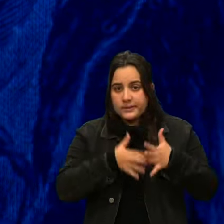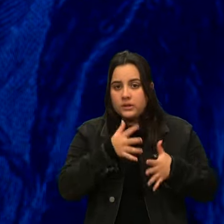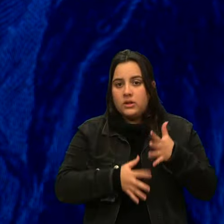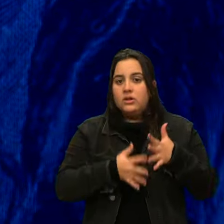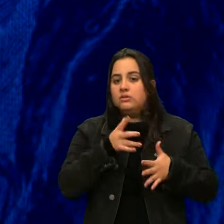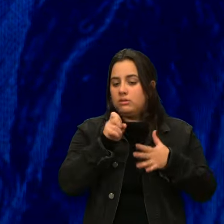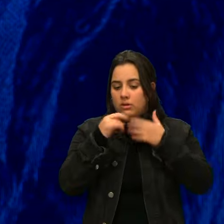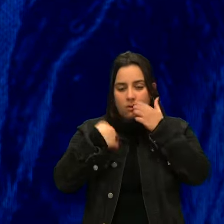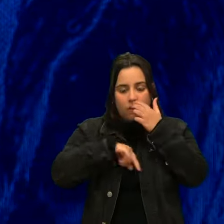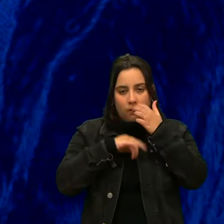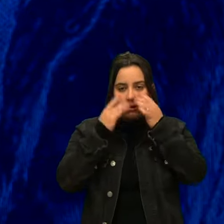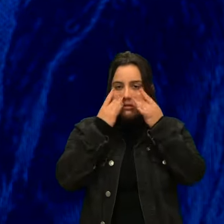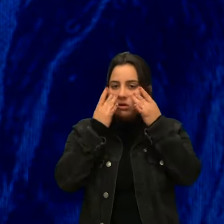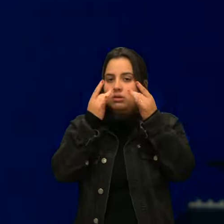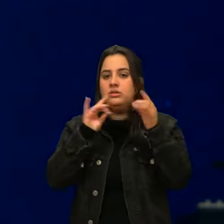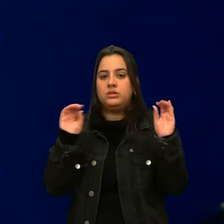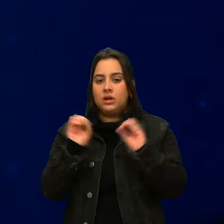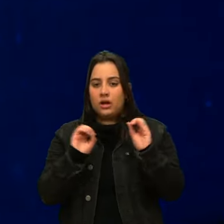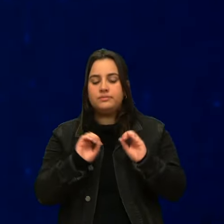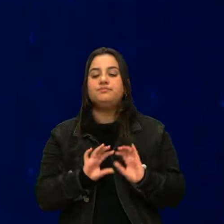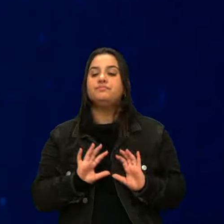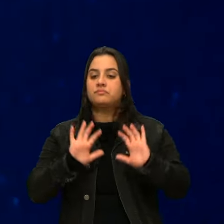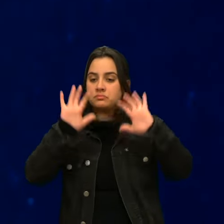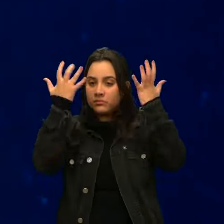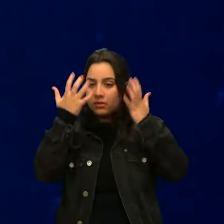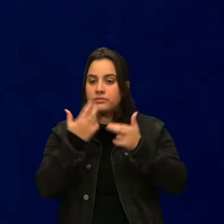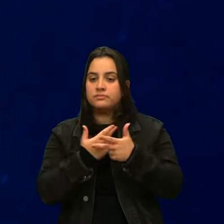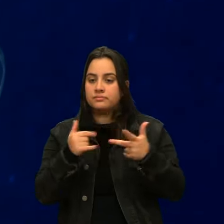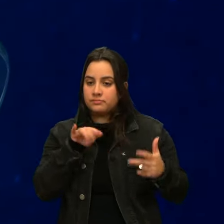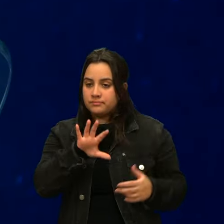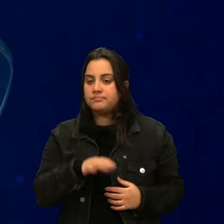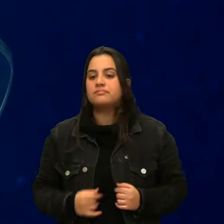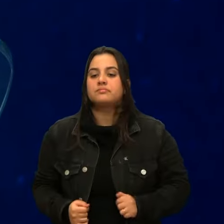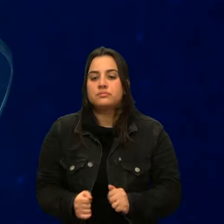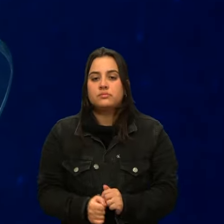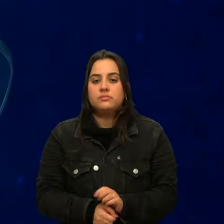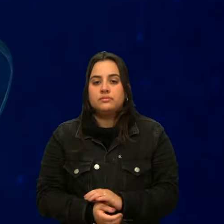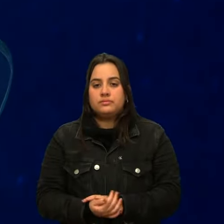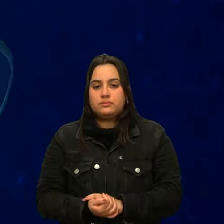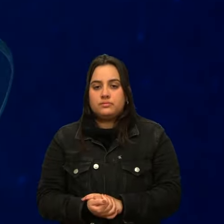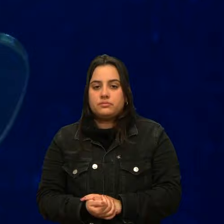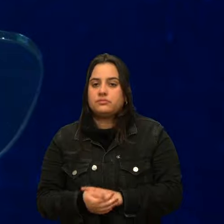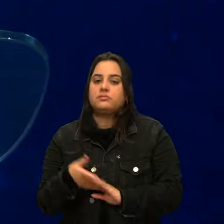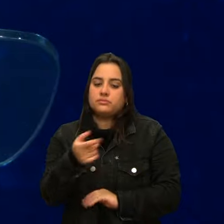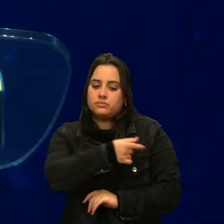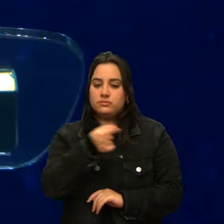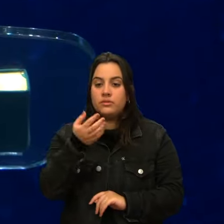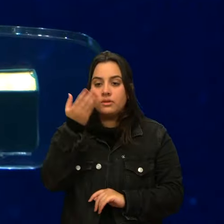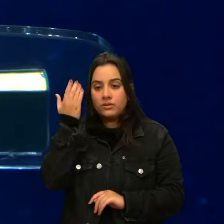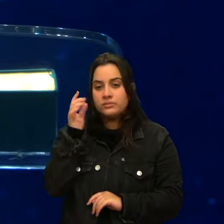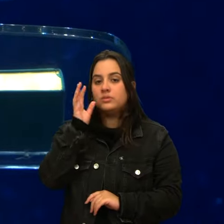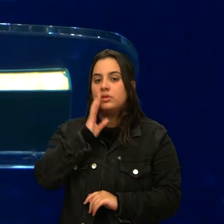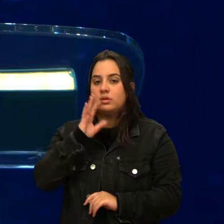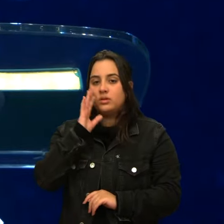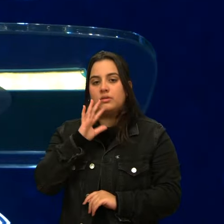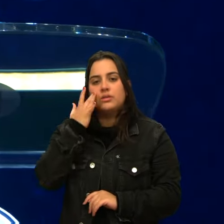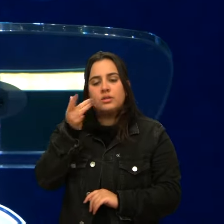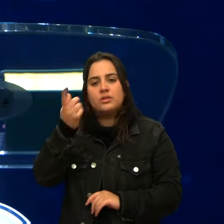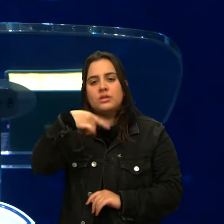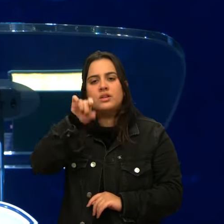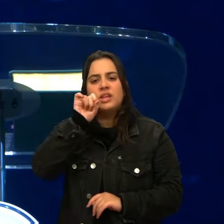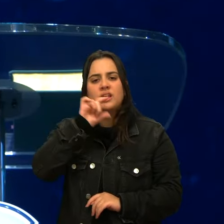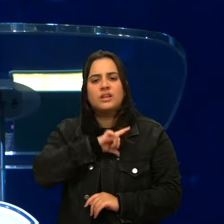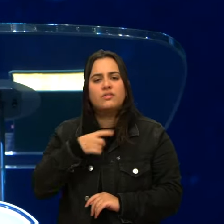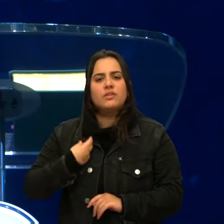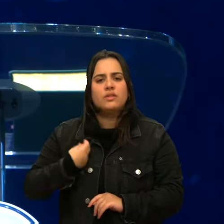estamos atentos, acontecem essas coisas. E semana passada foi muito legal. Não sei quem estava aqui